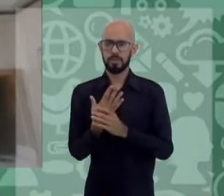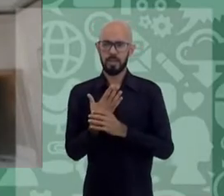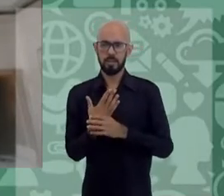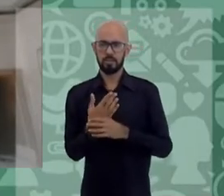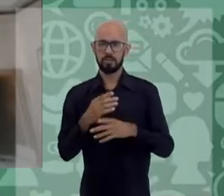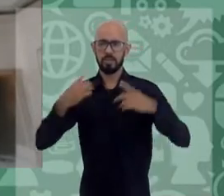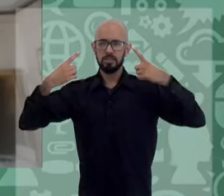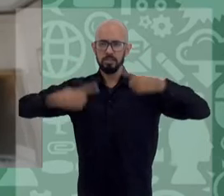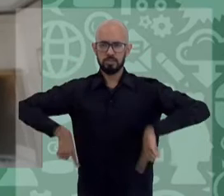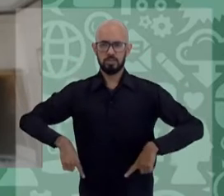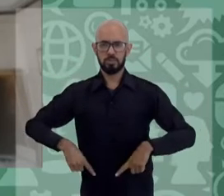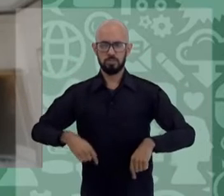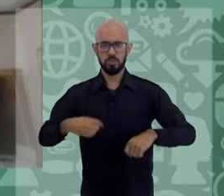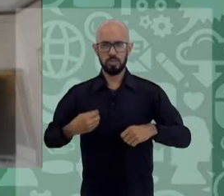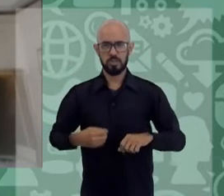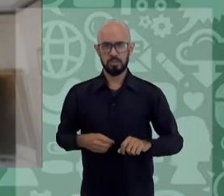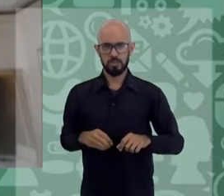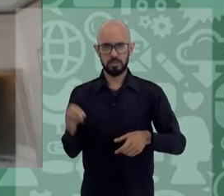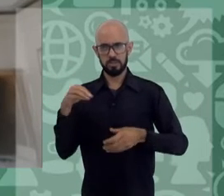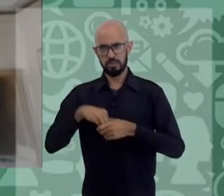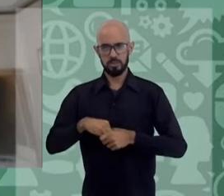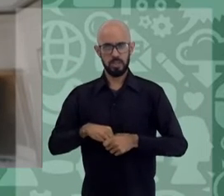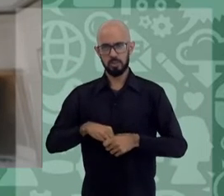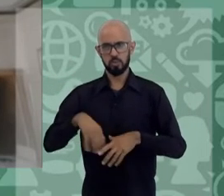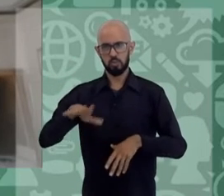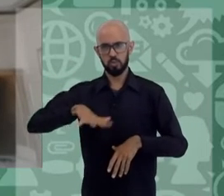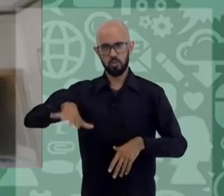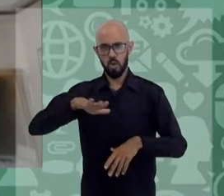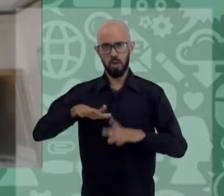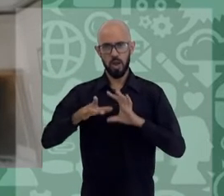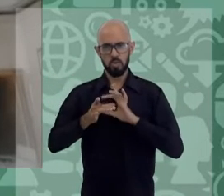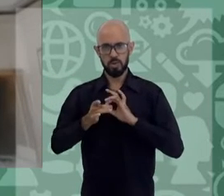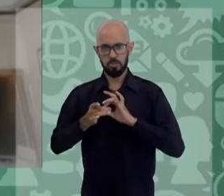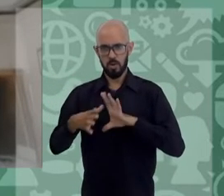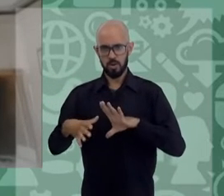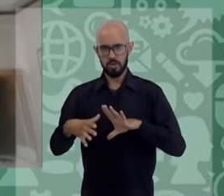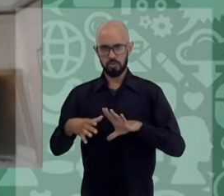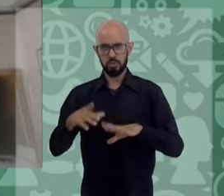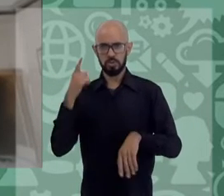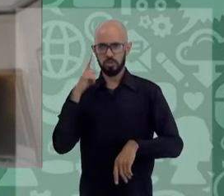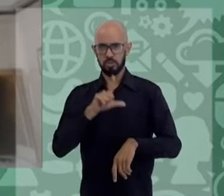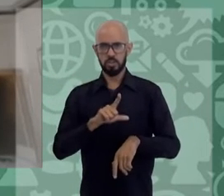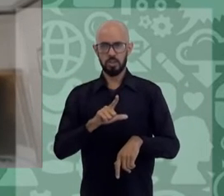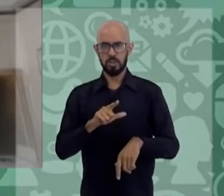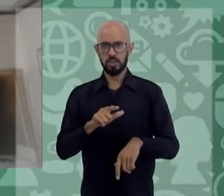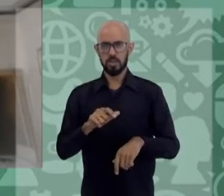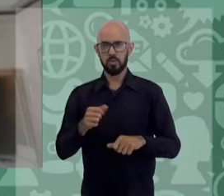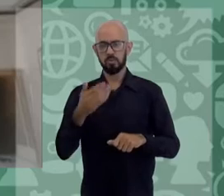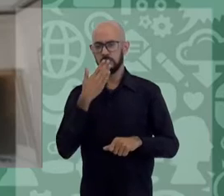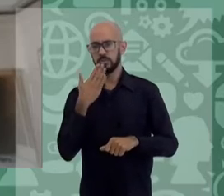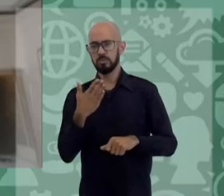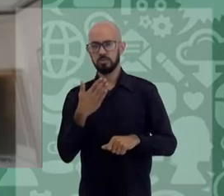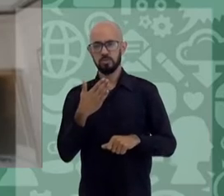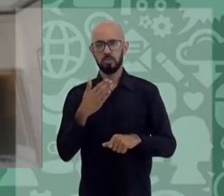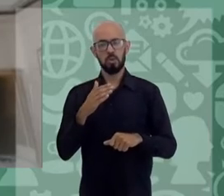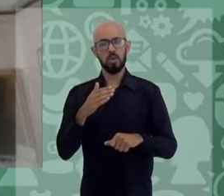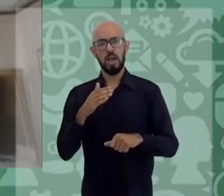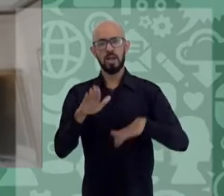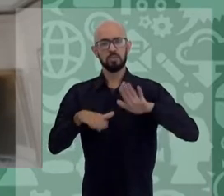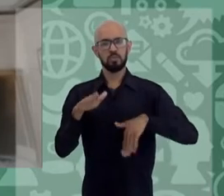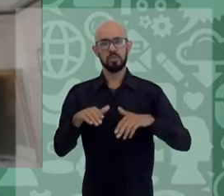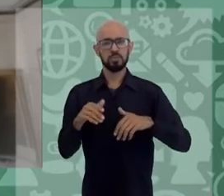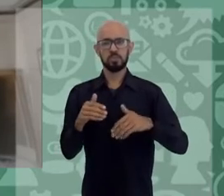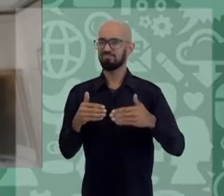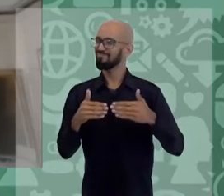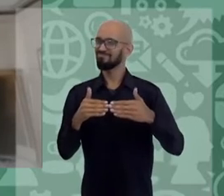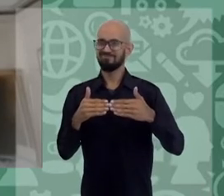são colocados, como as disputas políticas são colocadas dentro de um arco democrático, né? A gente ganha umas, perde outras, a gente